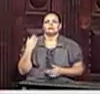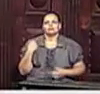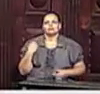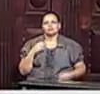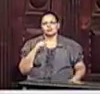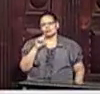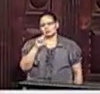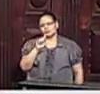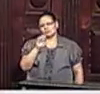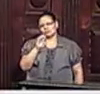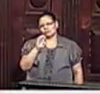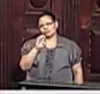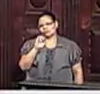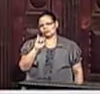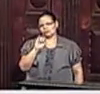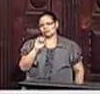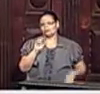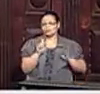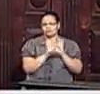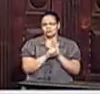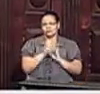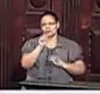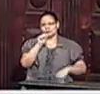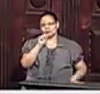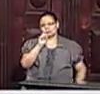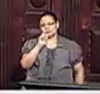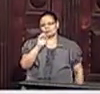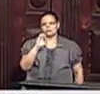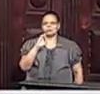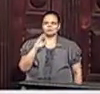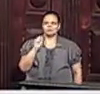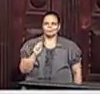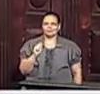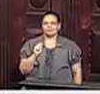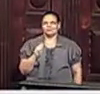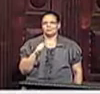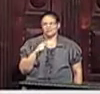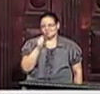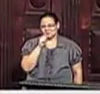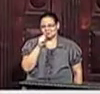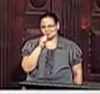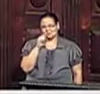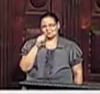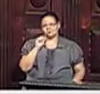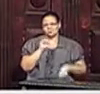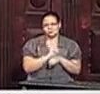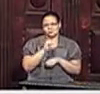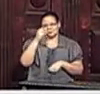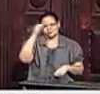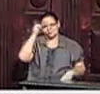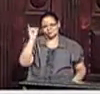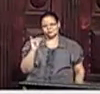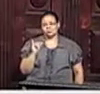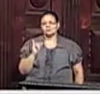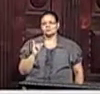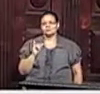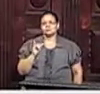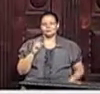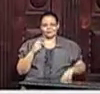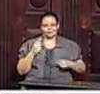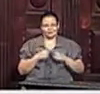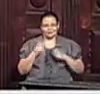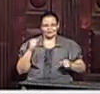que é feita na minha cidade. Porque na abordagem dos policiais a um